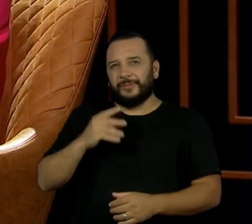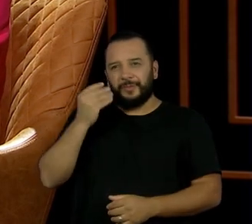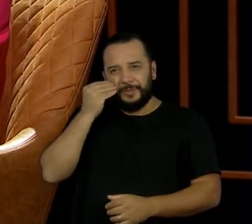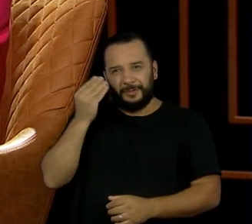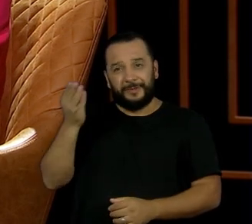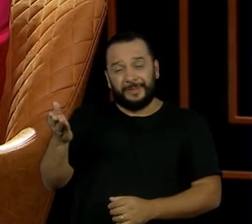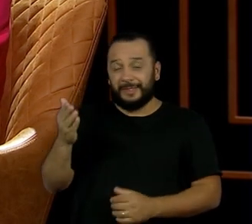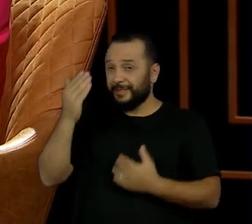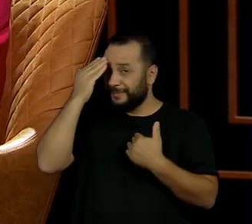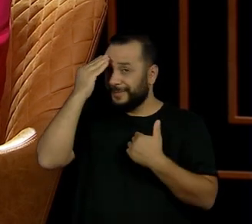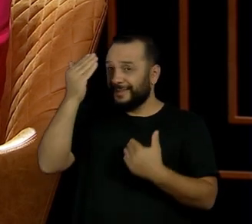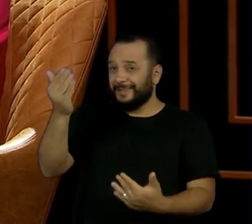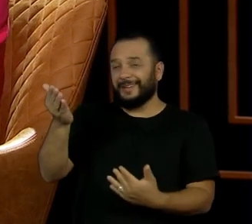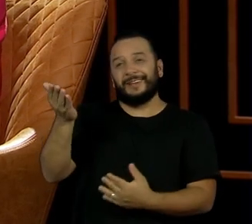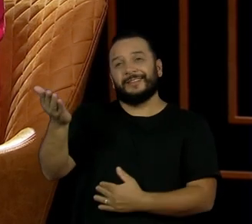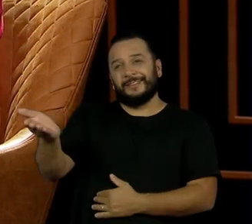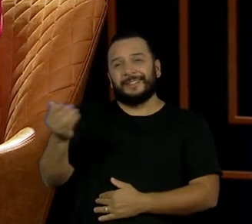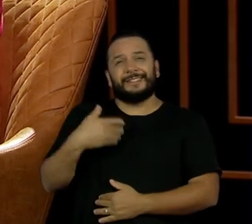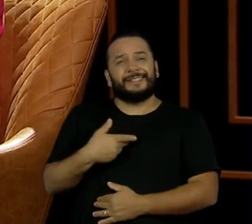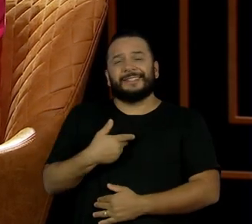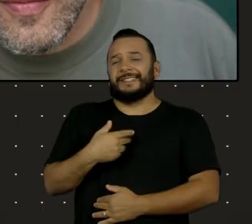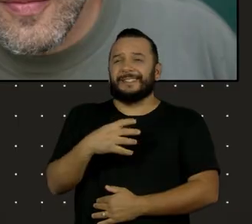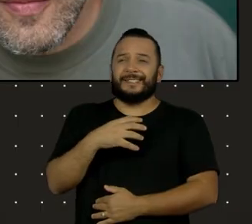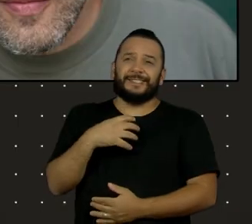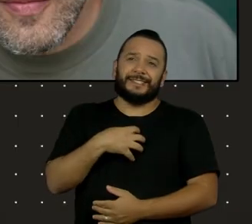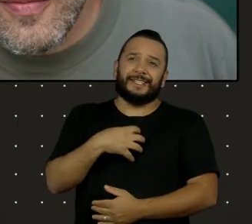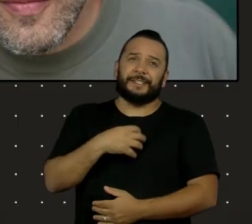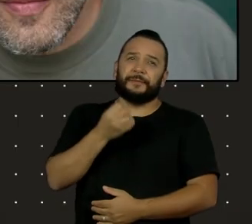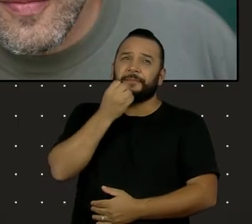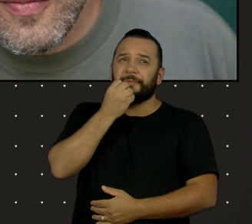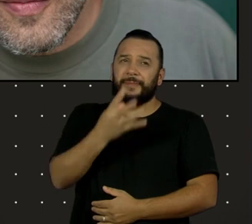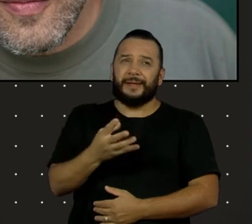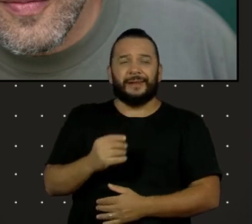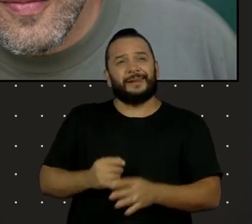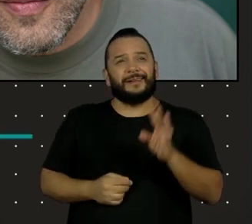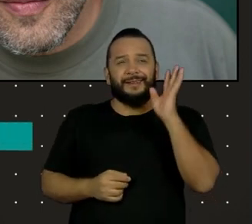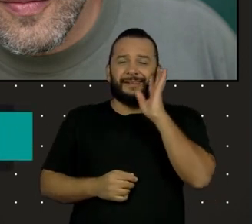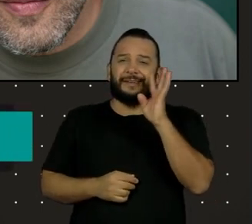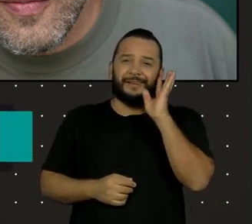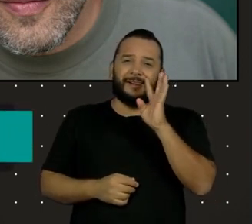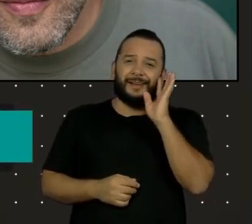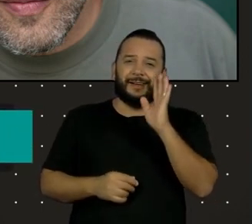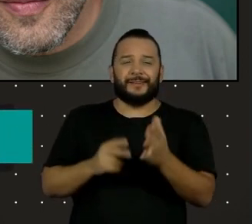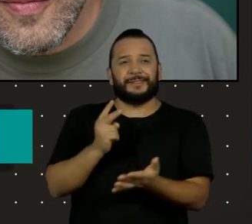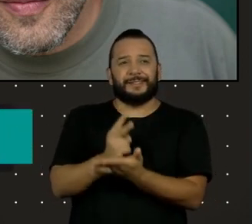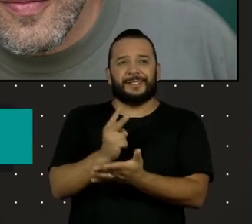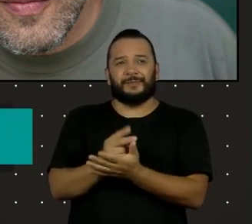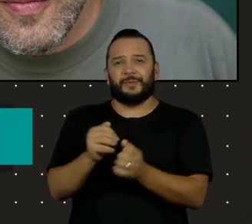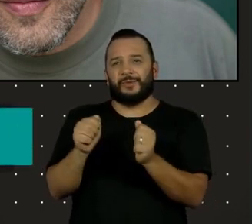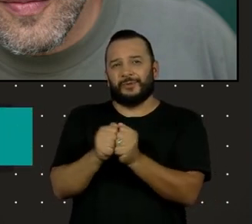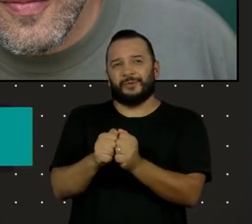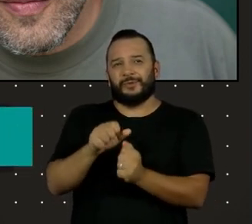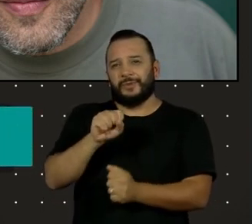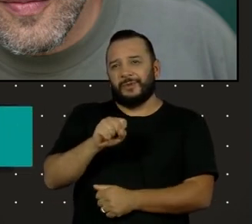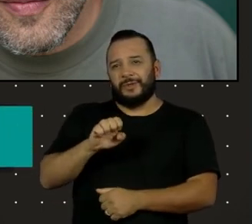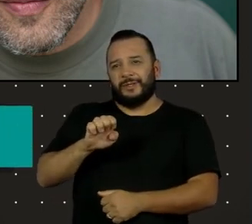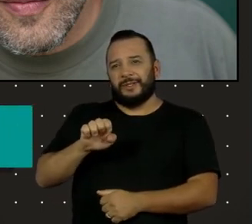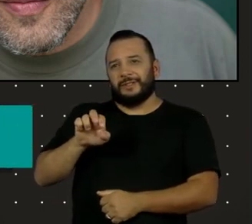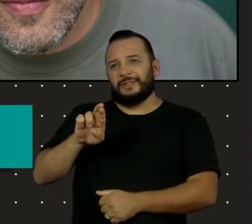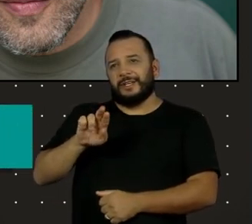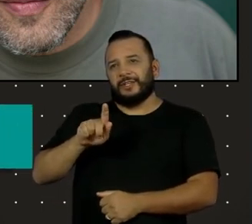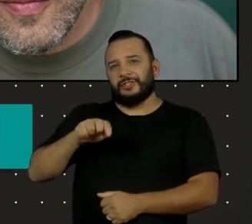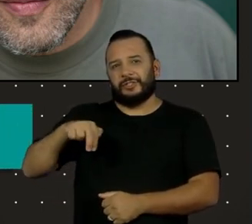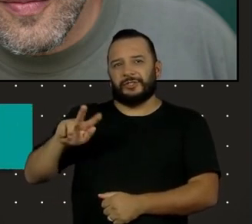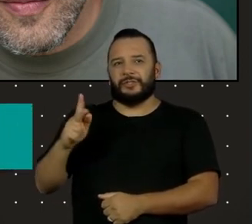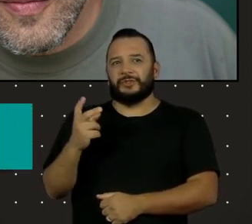esse astral porque sempre um cara muito bem muito bacana e ele junto com Serginho Bartolo bidi